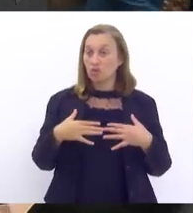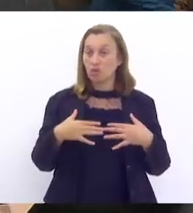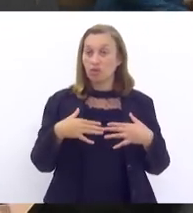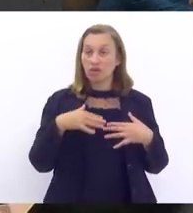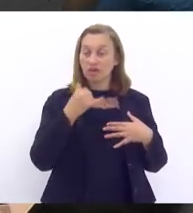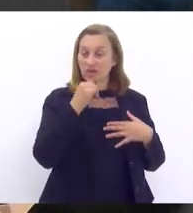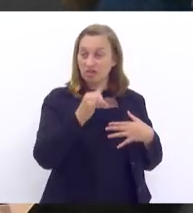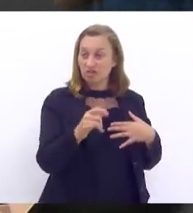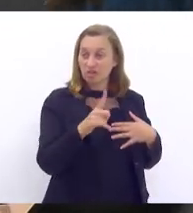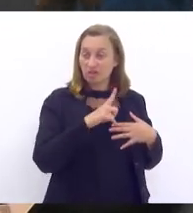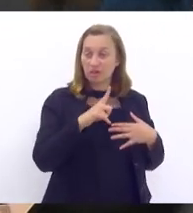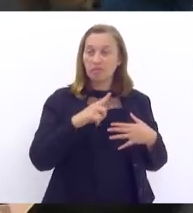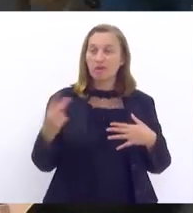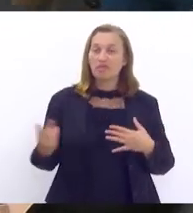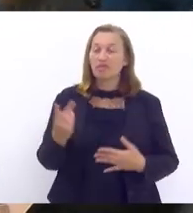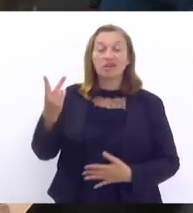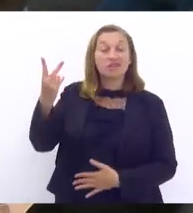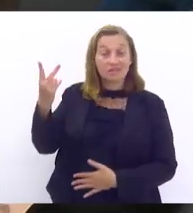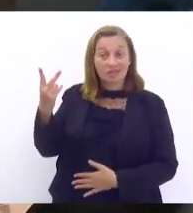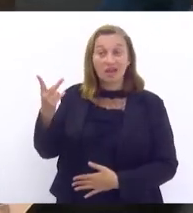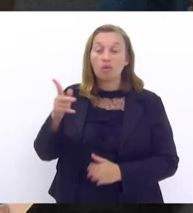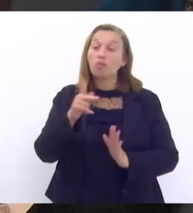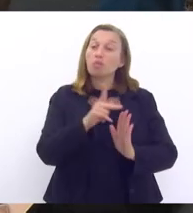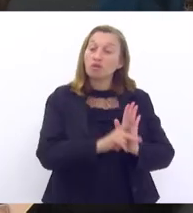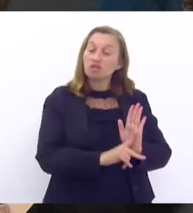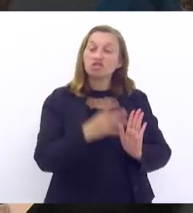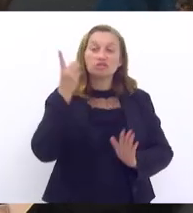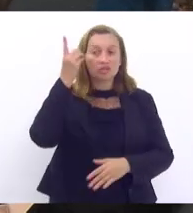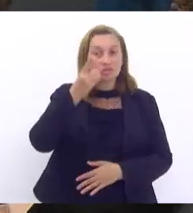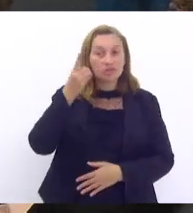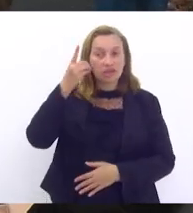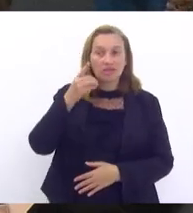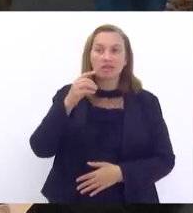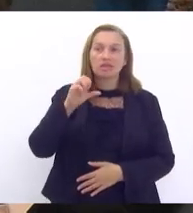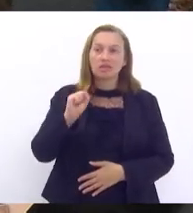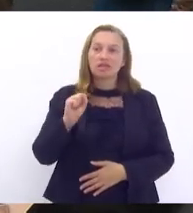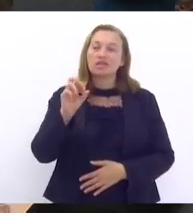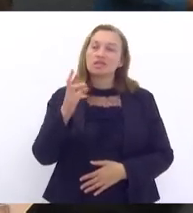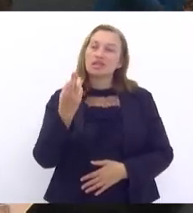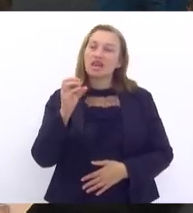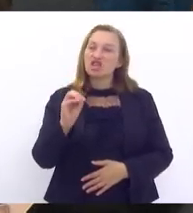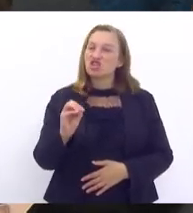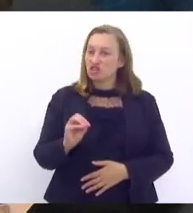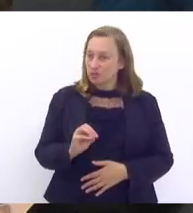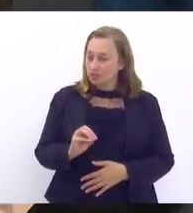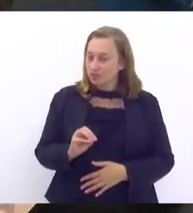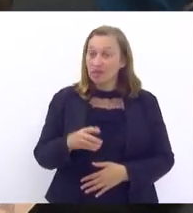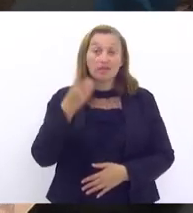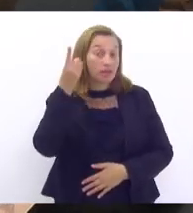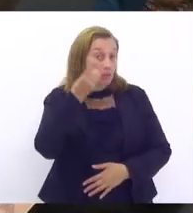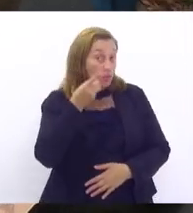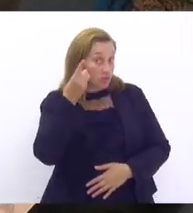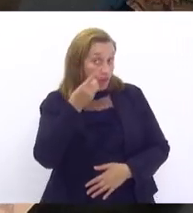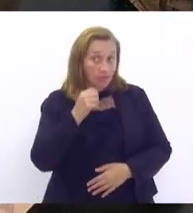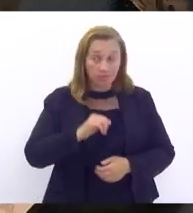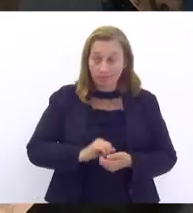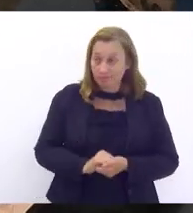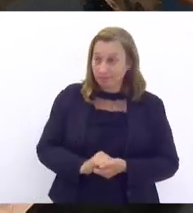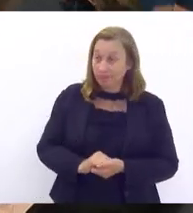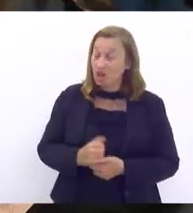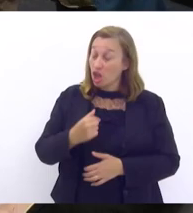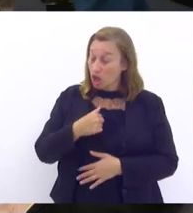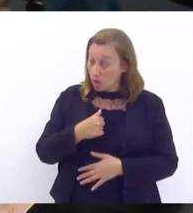aqui, inclusive valorizar o projeto do deputado Serginho. Opa! Deputado Serginho,